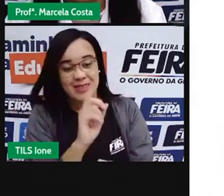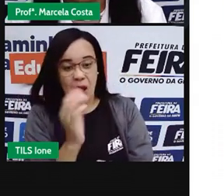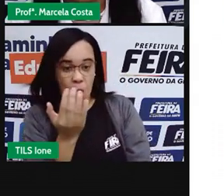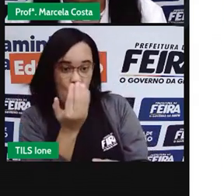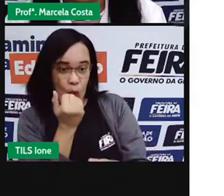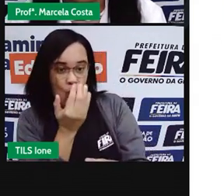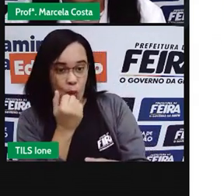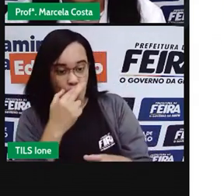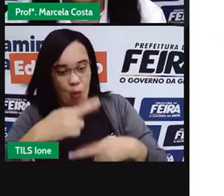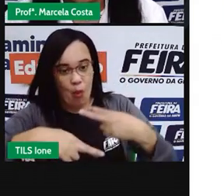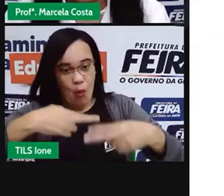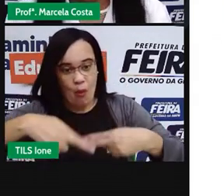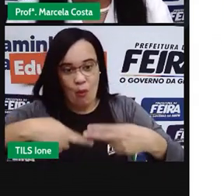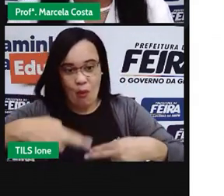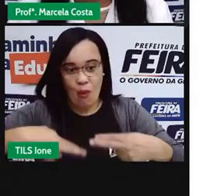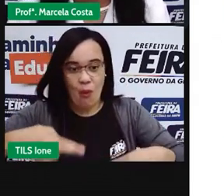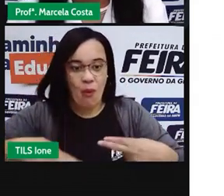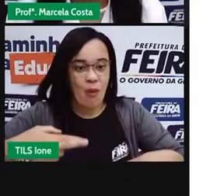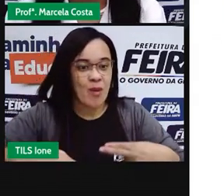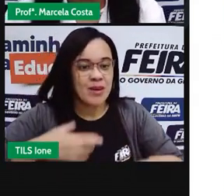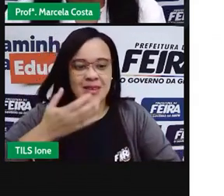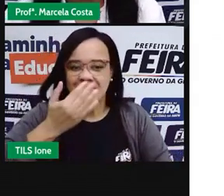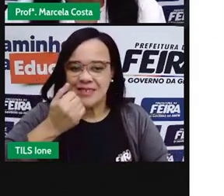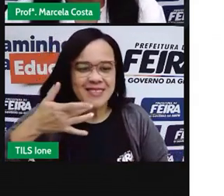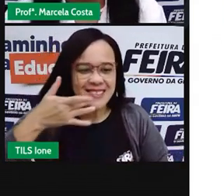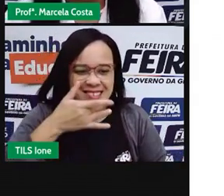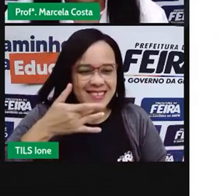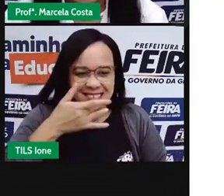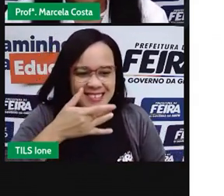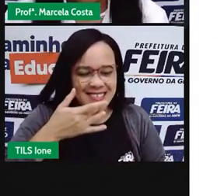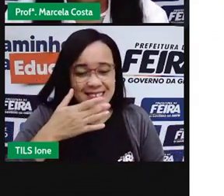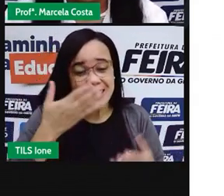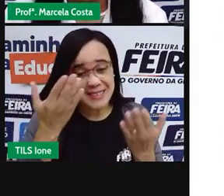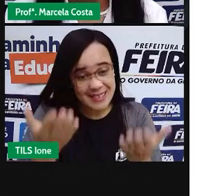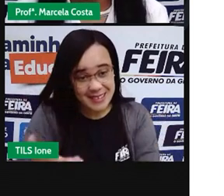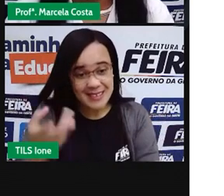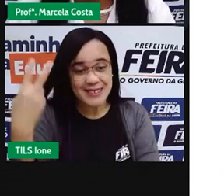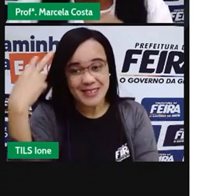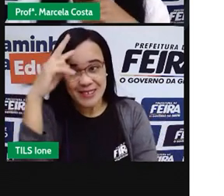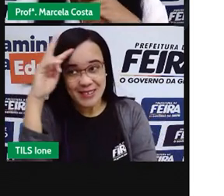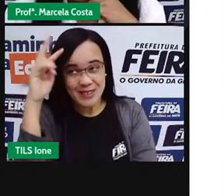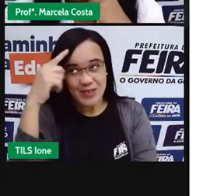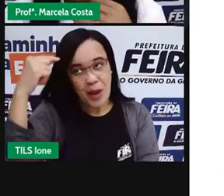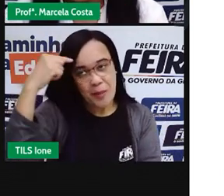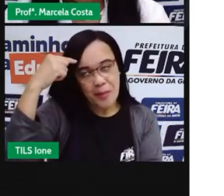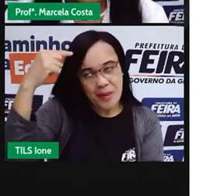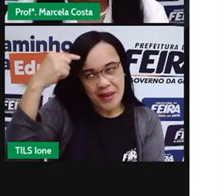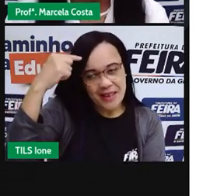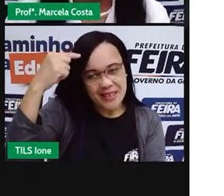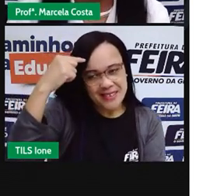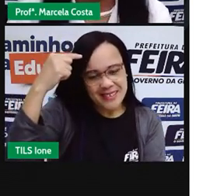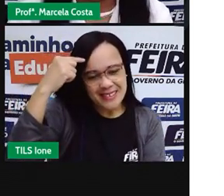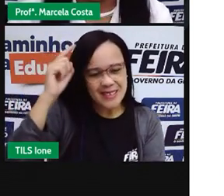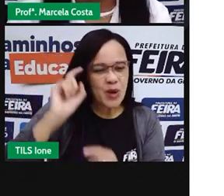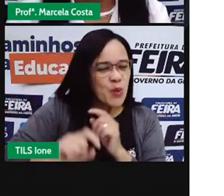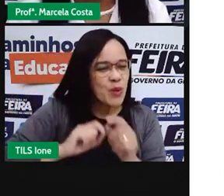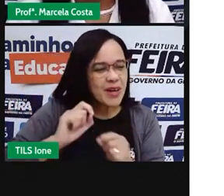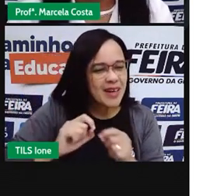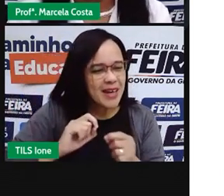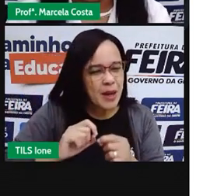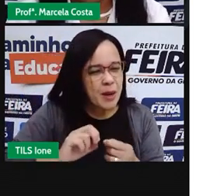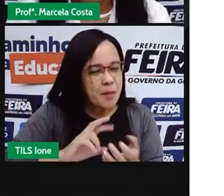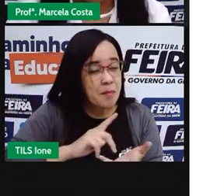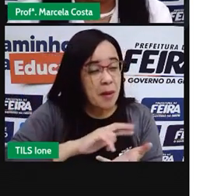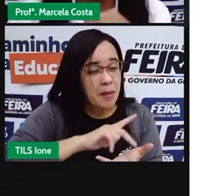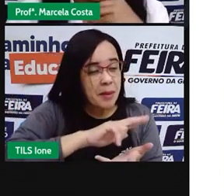macarronada. E essa história faz a gente pensar nas inúmeras possibilidades